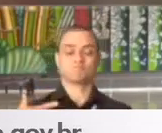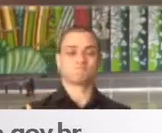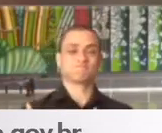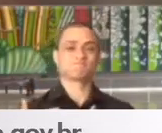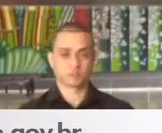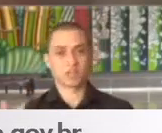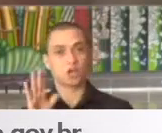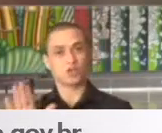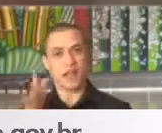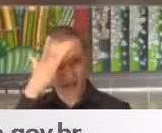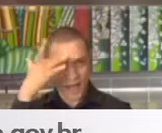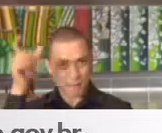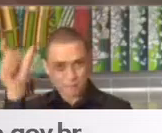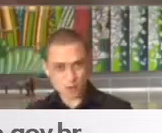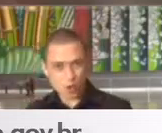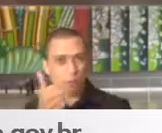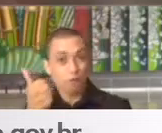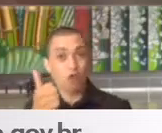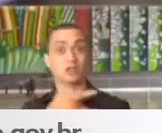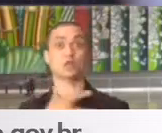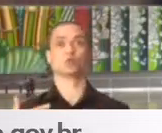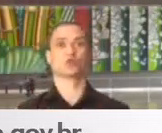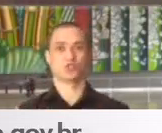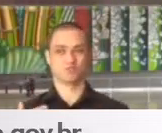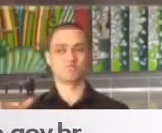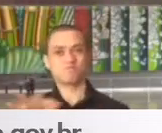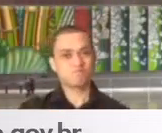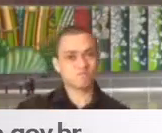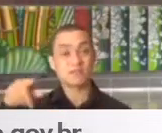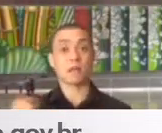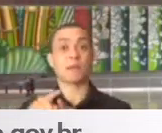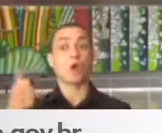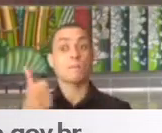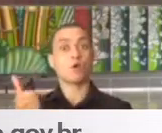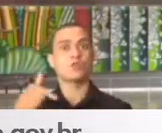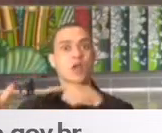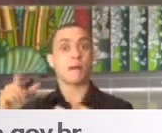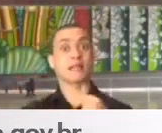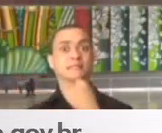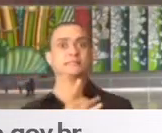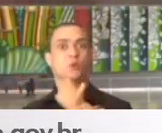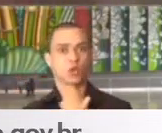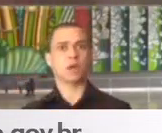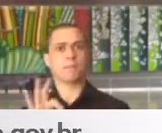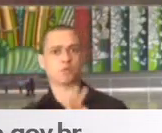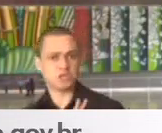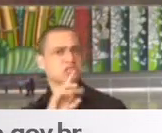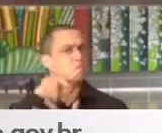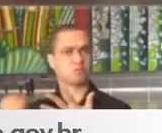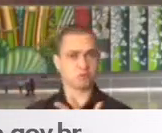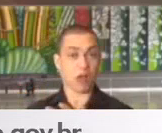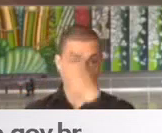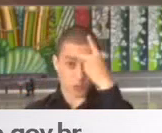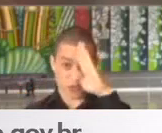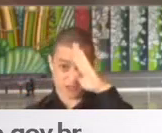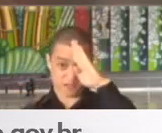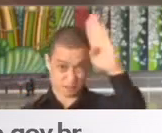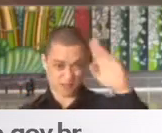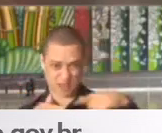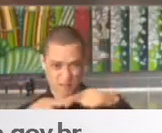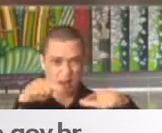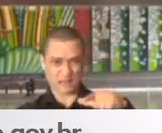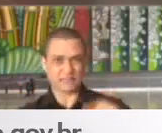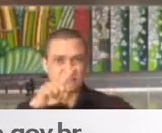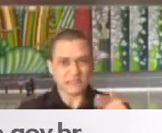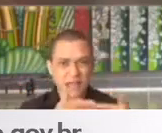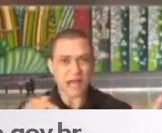aos profissionais de saúde, aos profissionais de segurança pública, aos que atuam em serviços básicos aqui no Estado de São Paulo e